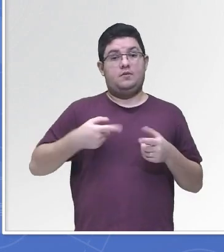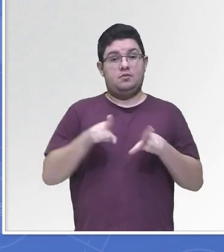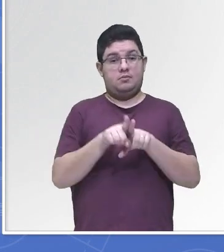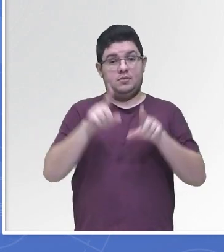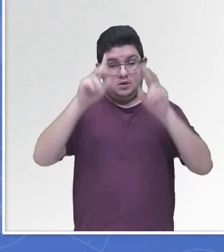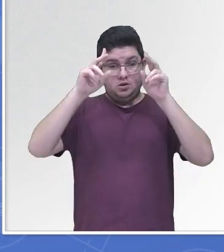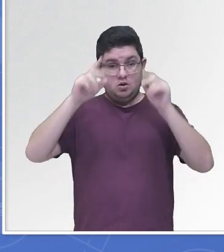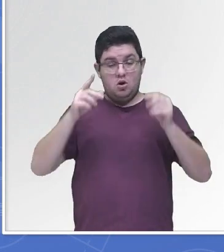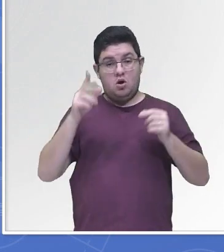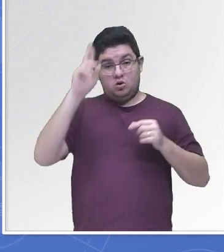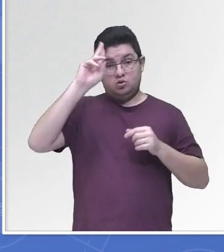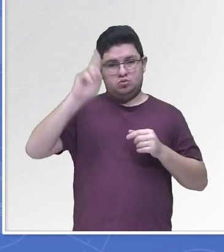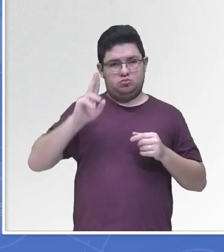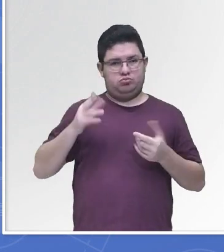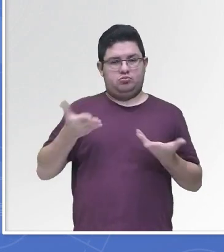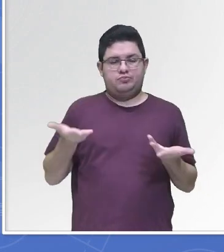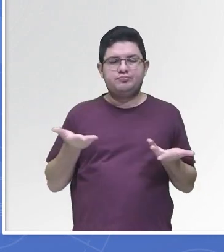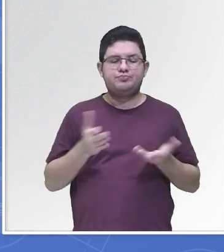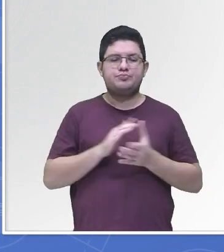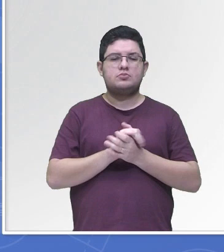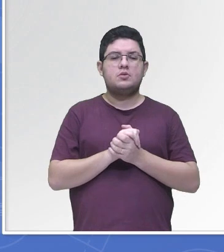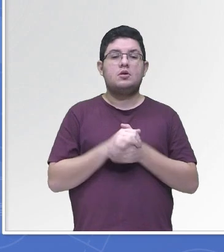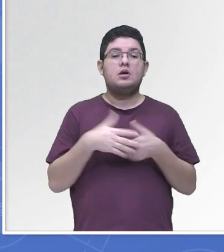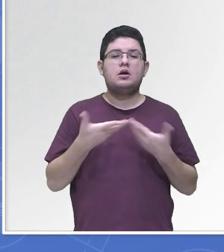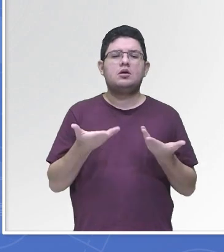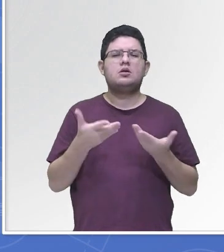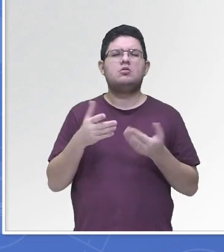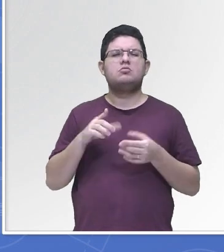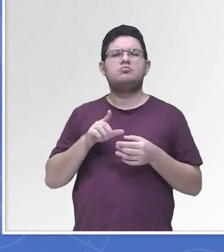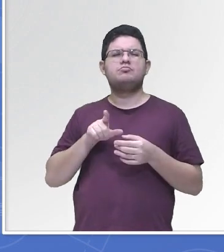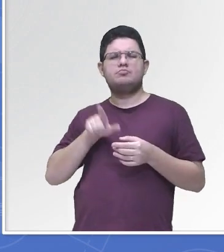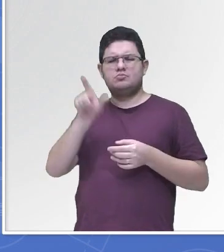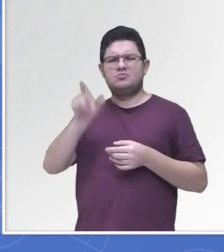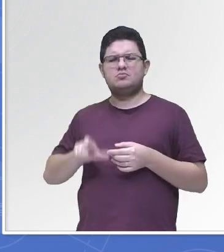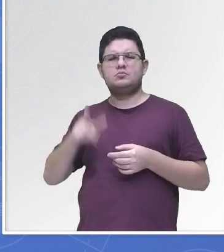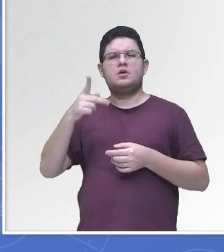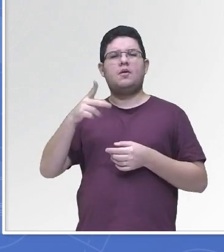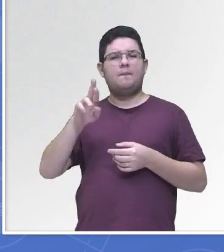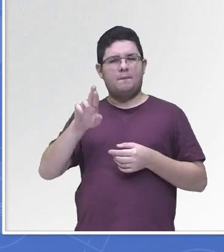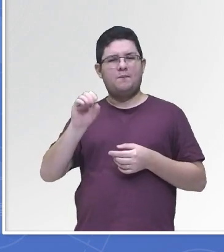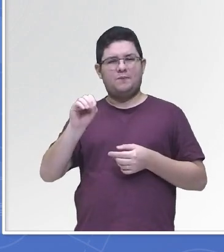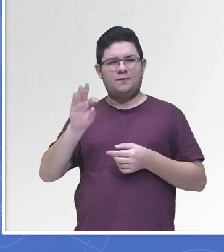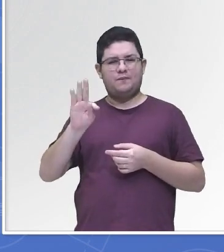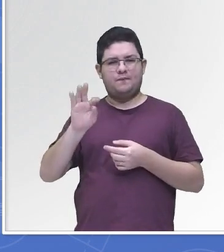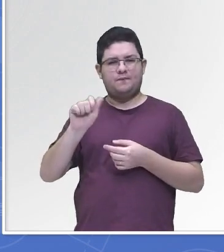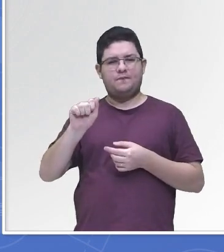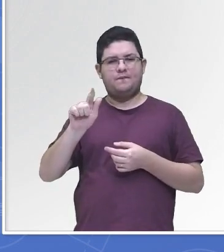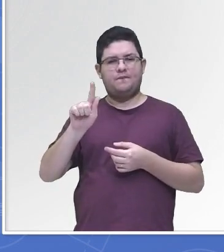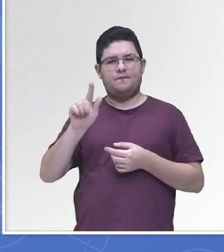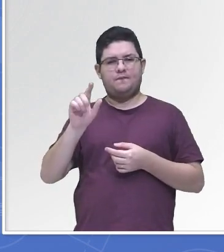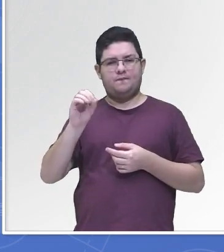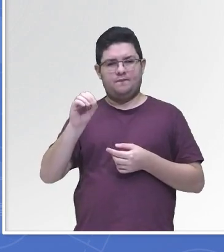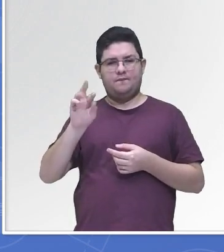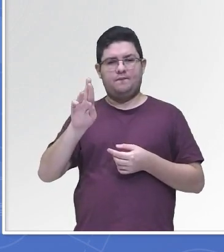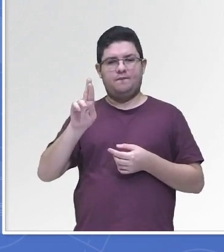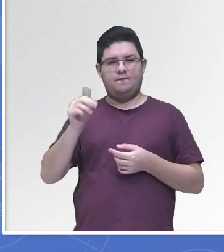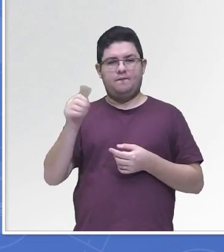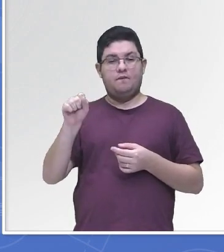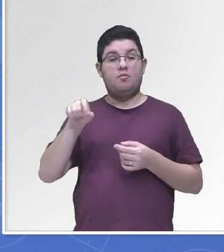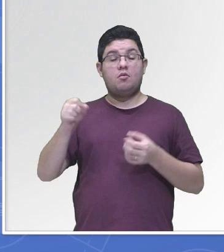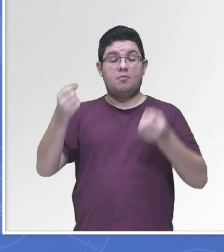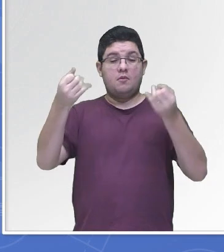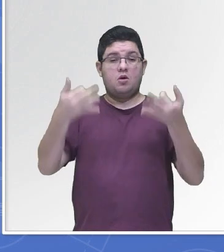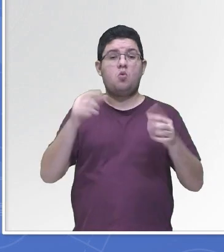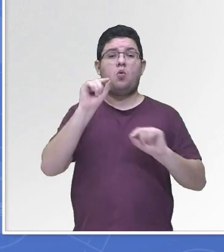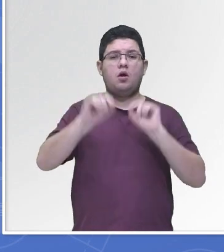nos traz isso daí, então ele relativiza e diz o seguinte, não existe uma verdade absoluta. Tudo pode